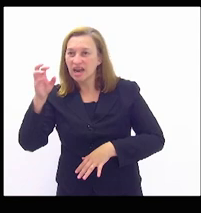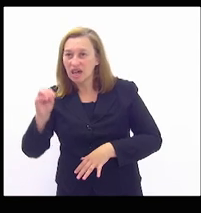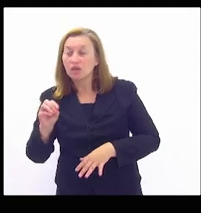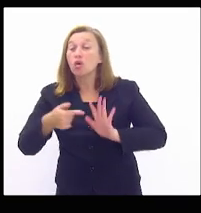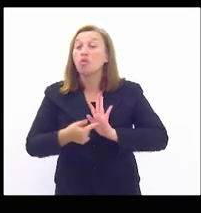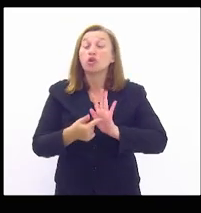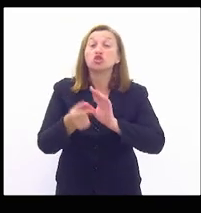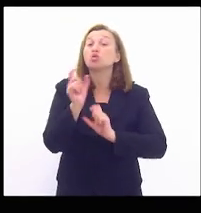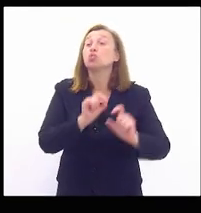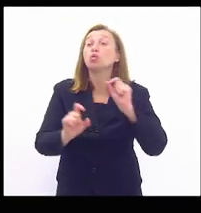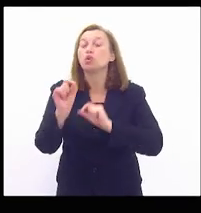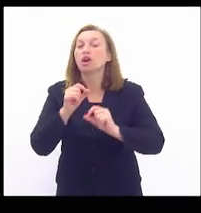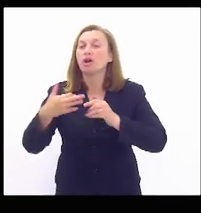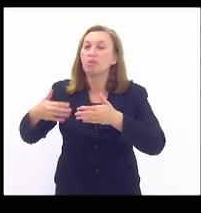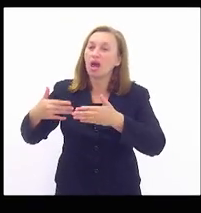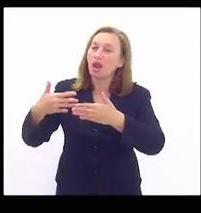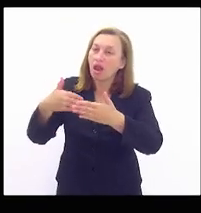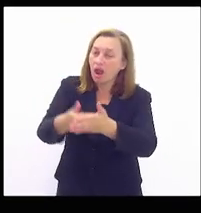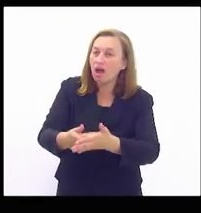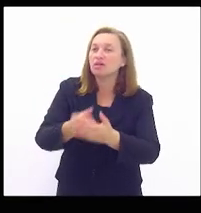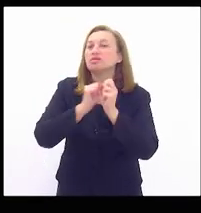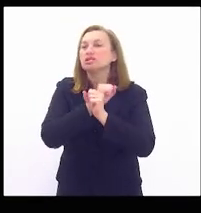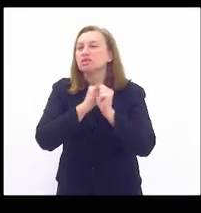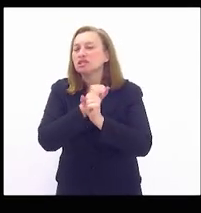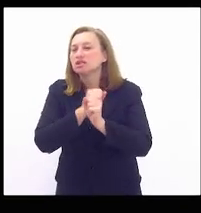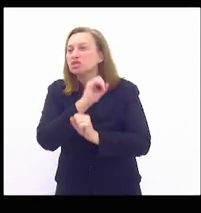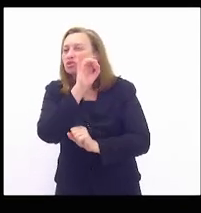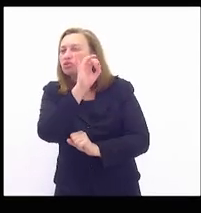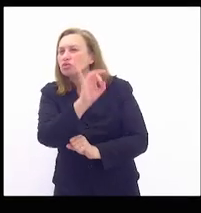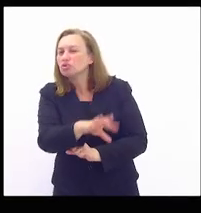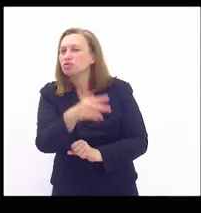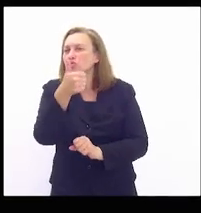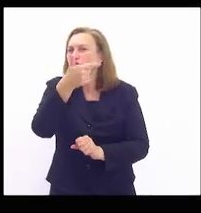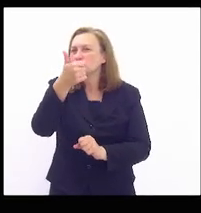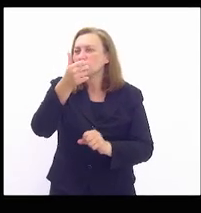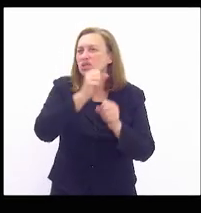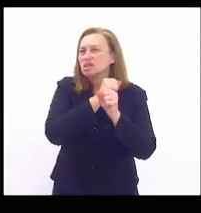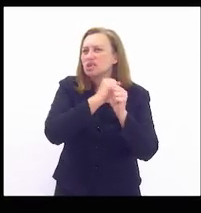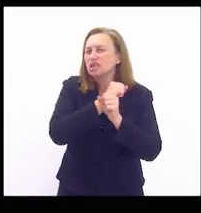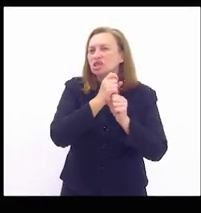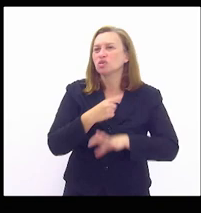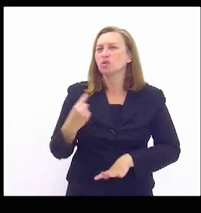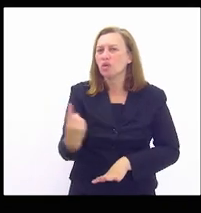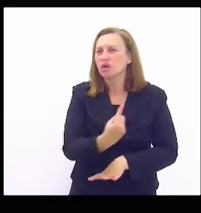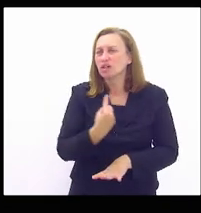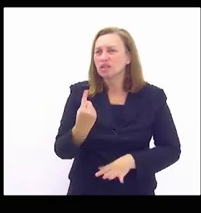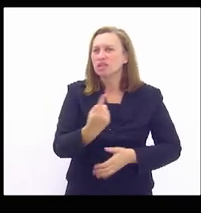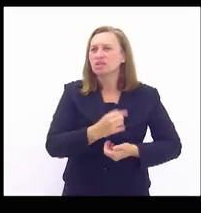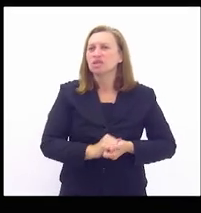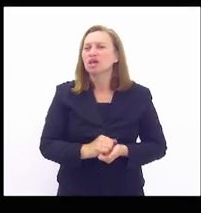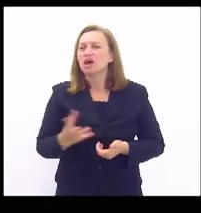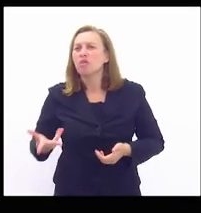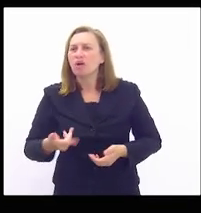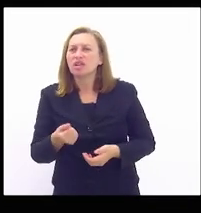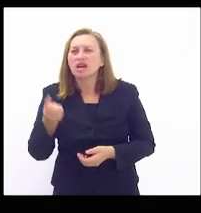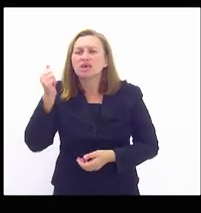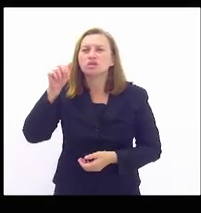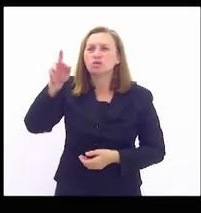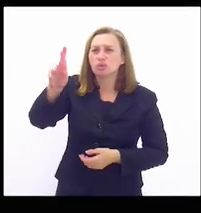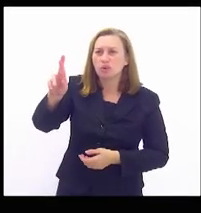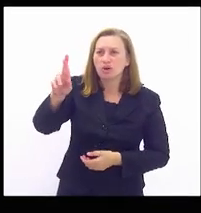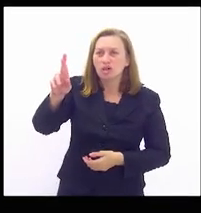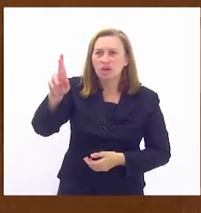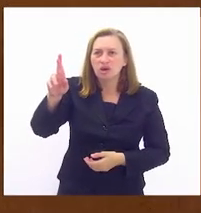Mostrando que, ao longo dos anos, dos últimos 12 anos, a qualidade do ar